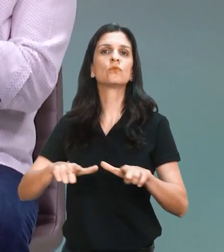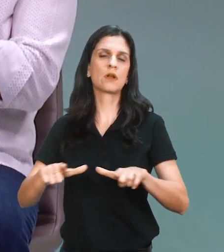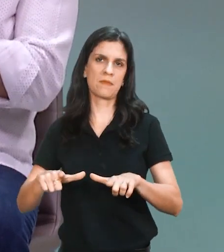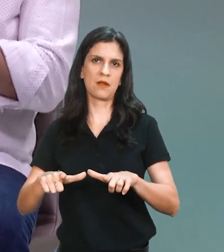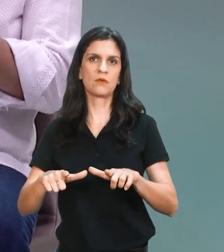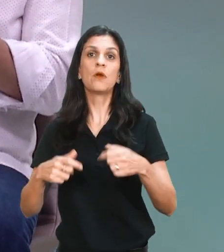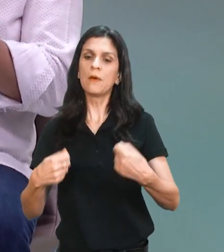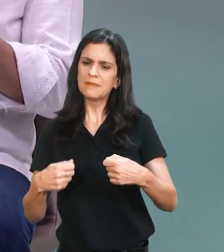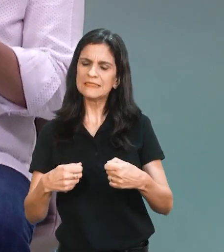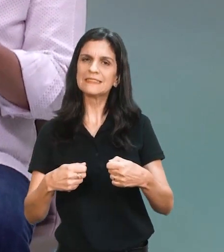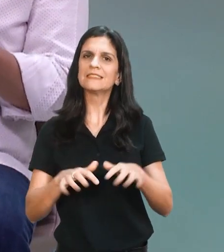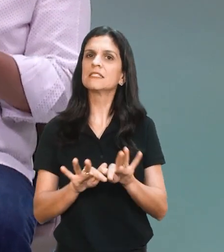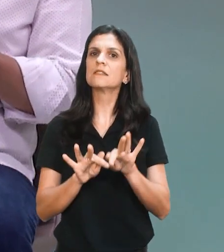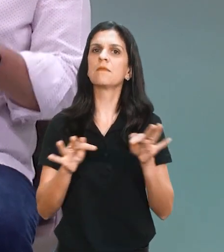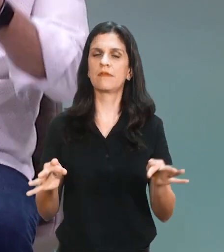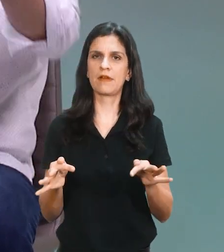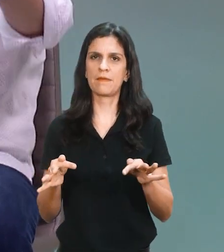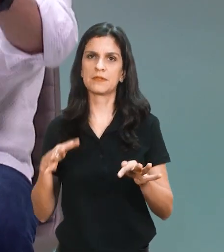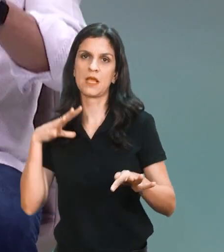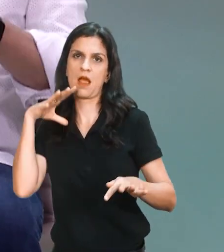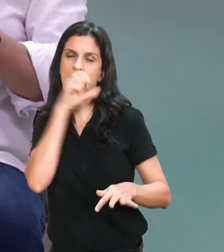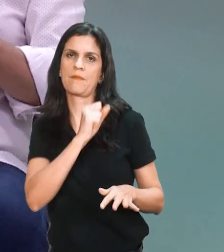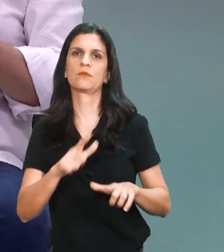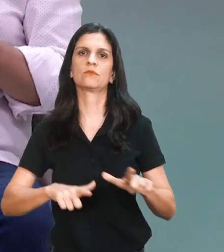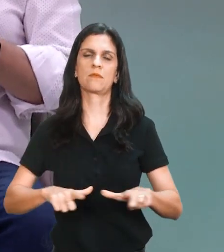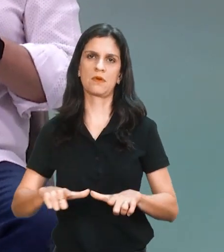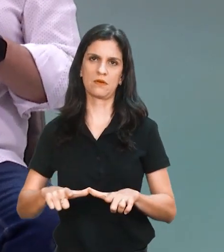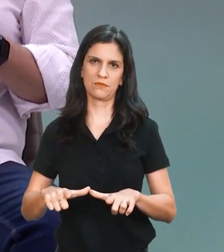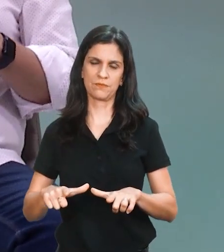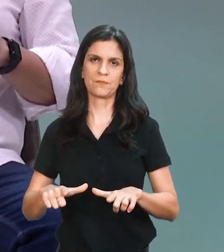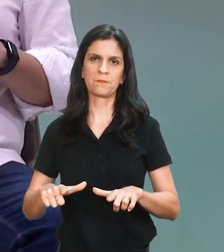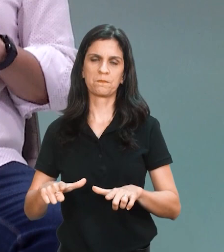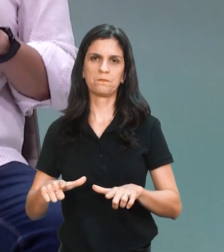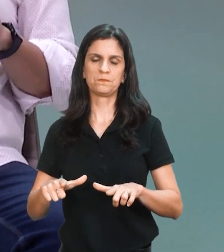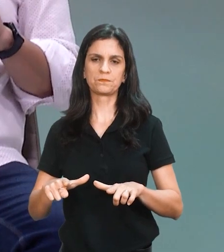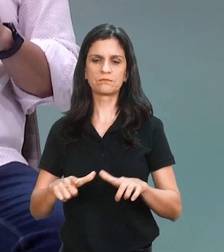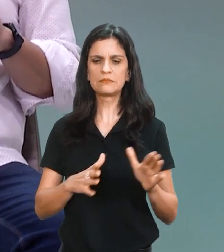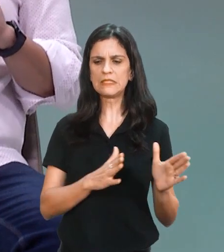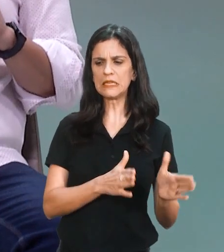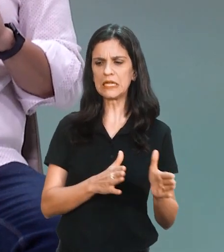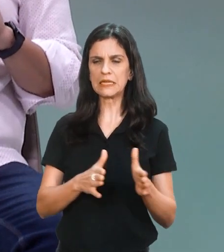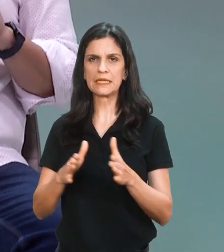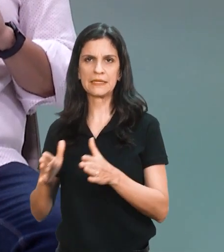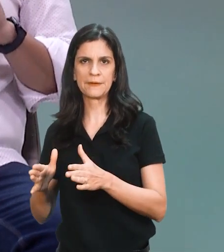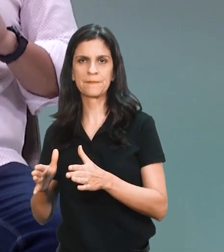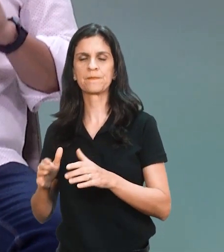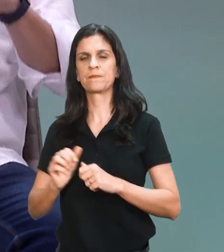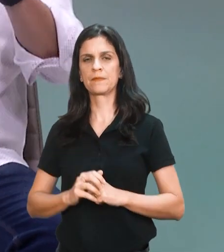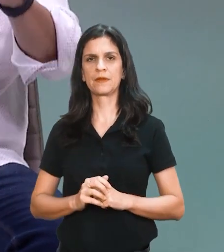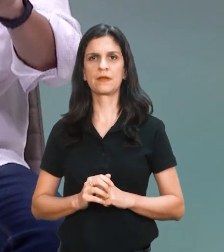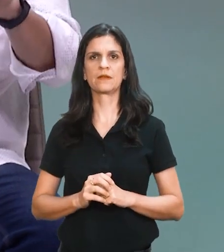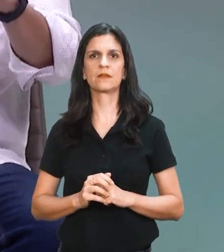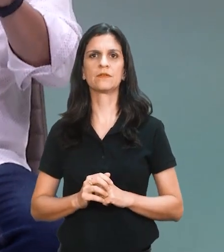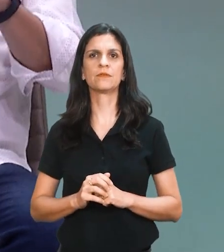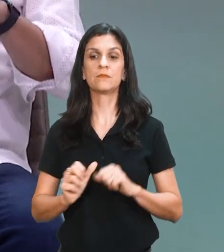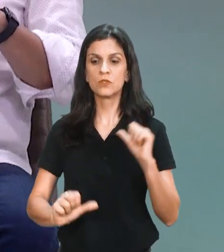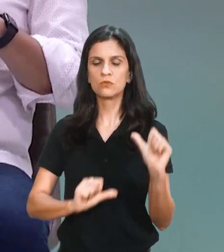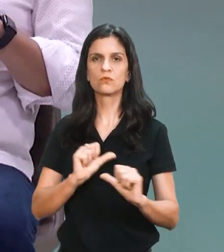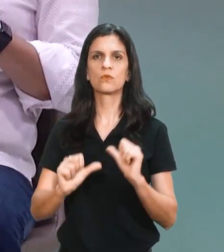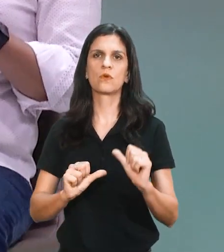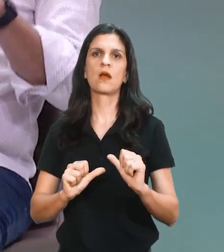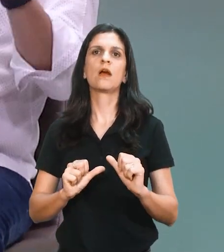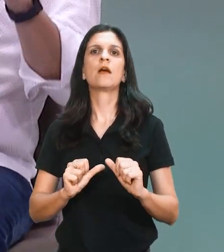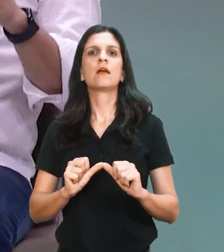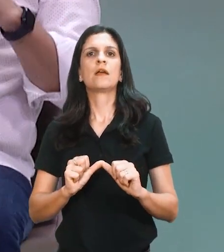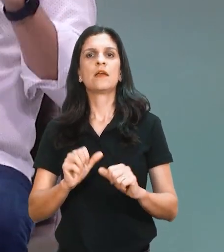simplificar para que a ação seja mais efetiva. Porque eu sei que a sociedade, ela cobre, e uma das